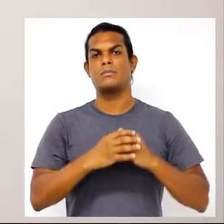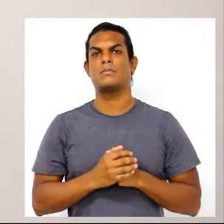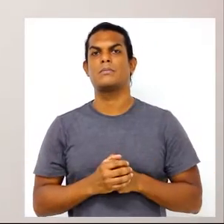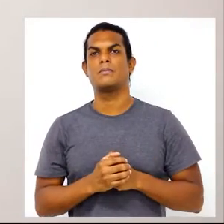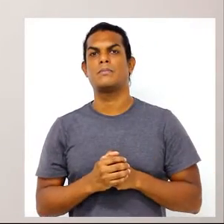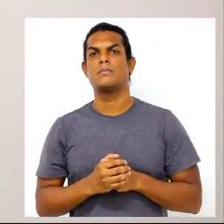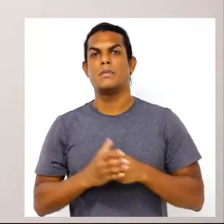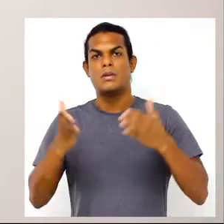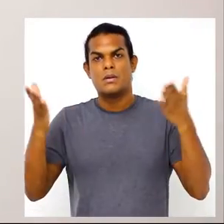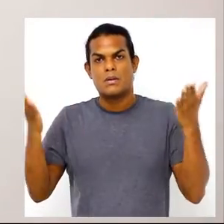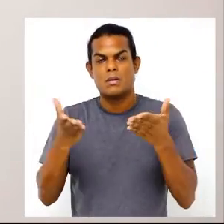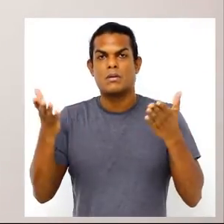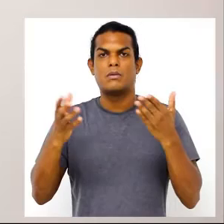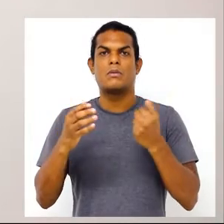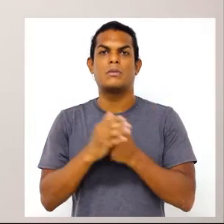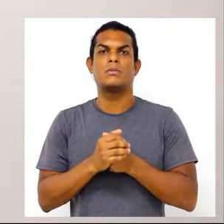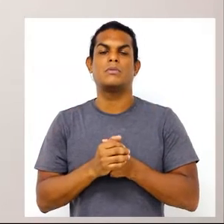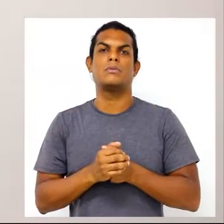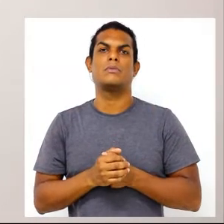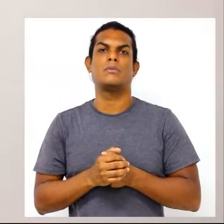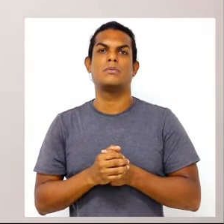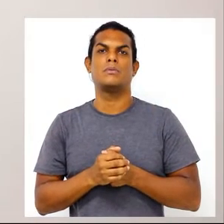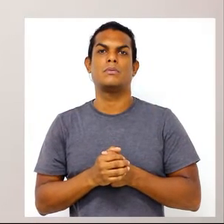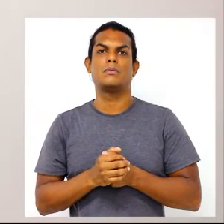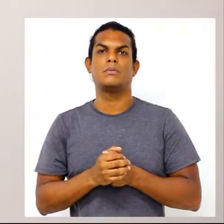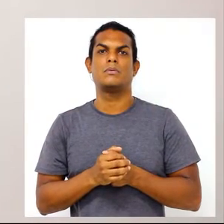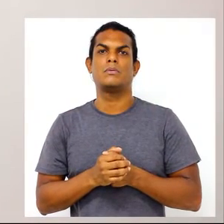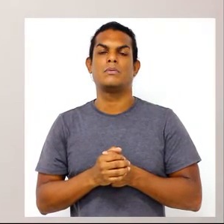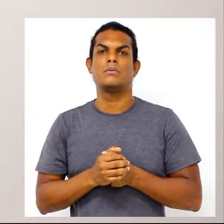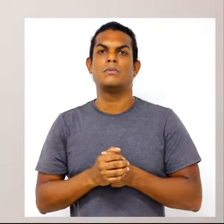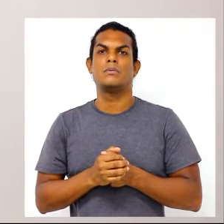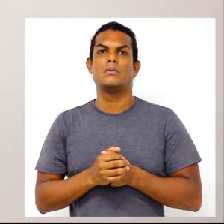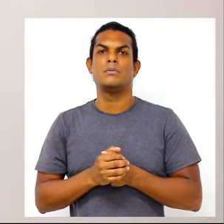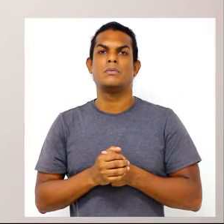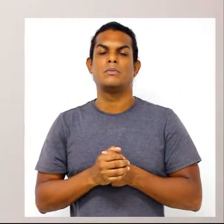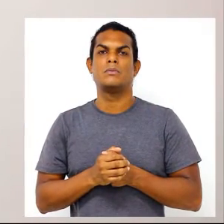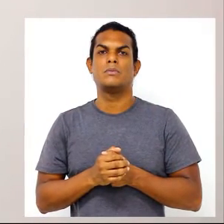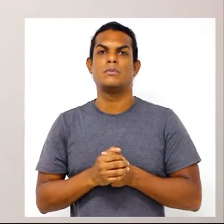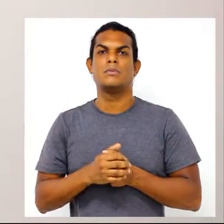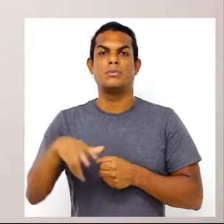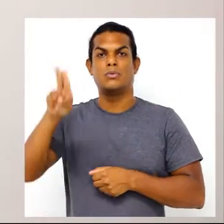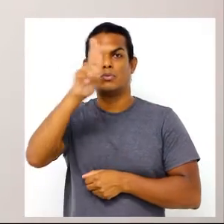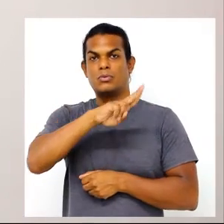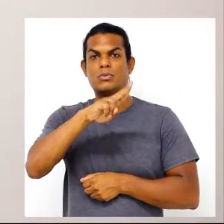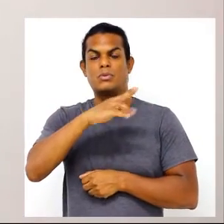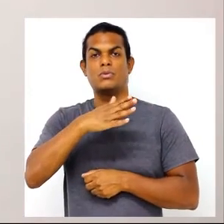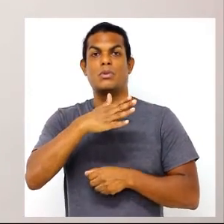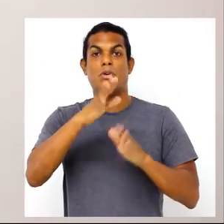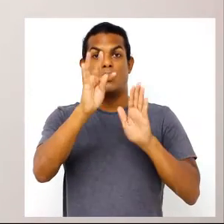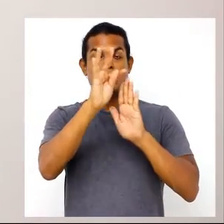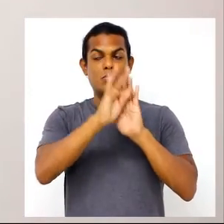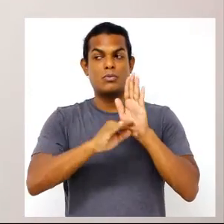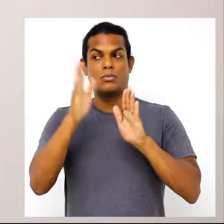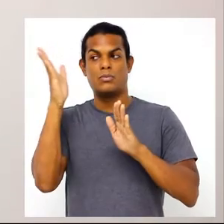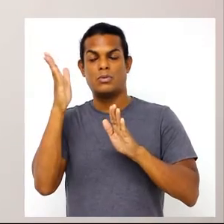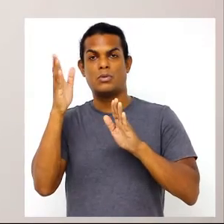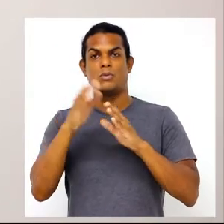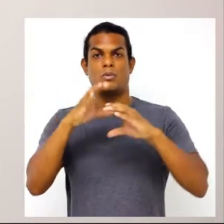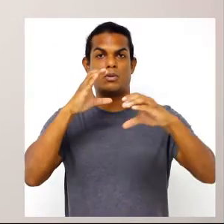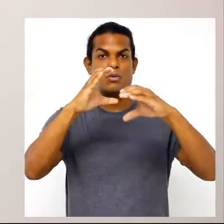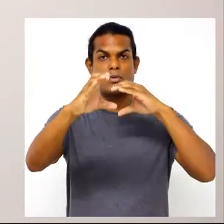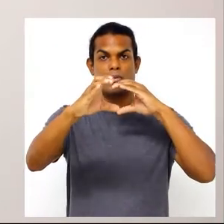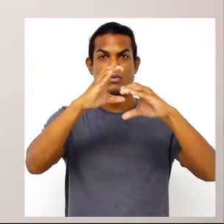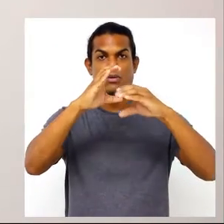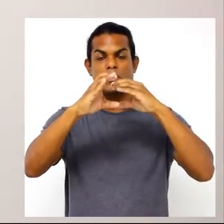Então, eu aqui, nesse momento, estou adequando o meu texto para uma aula. Né? Então, a minha situação